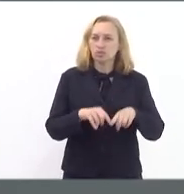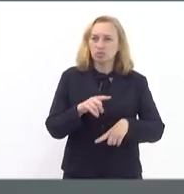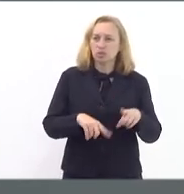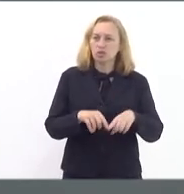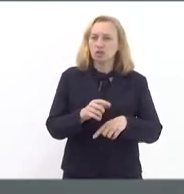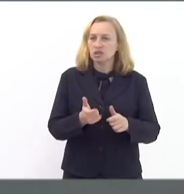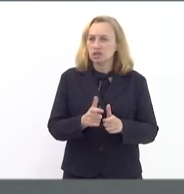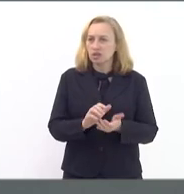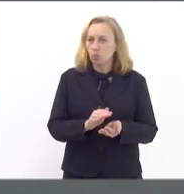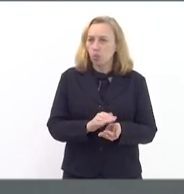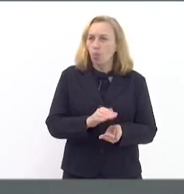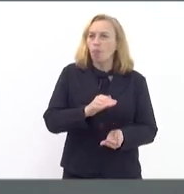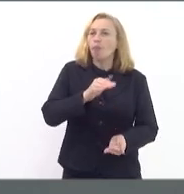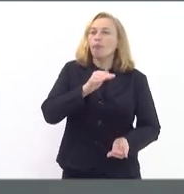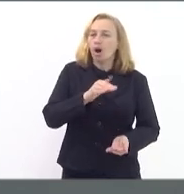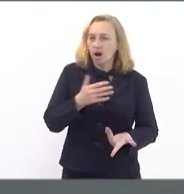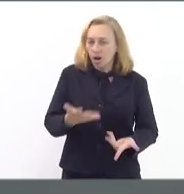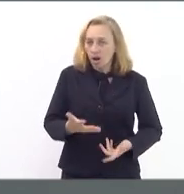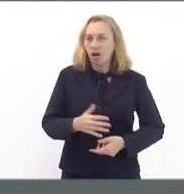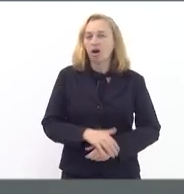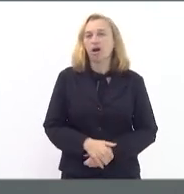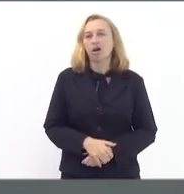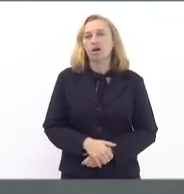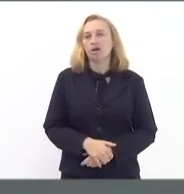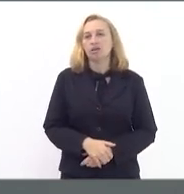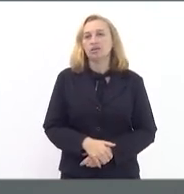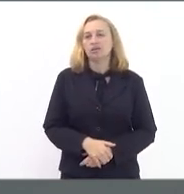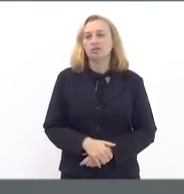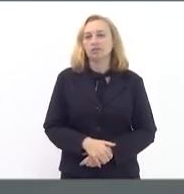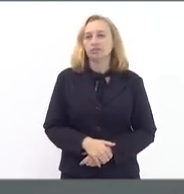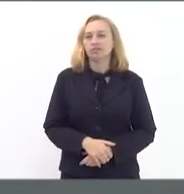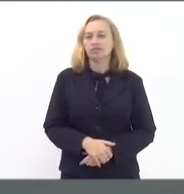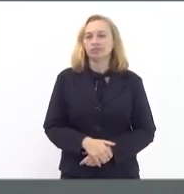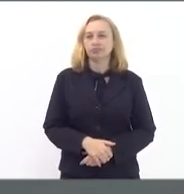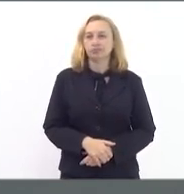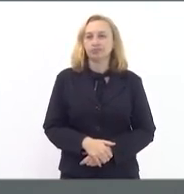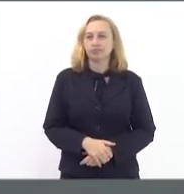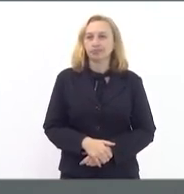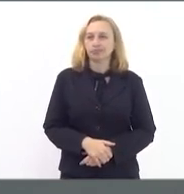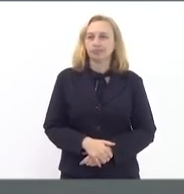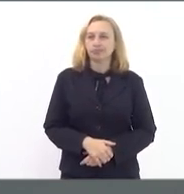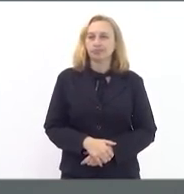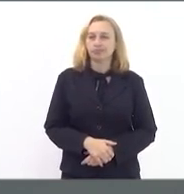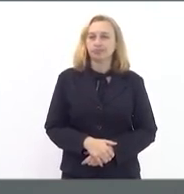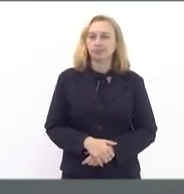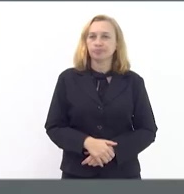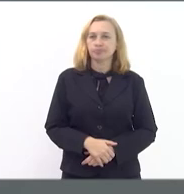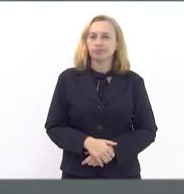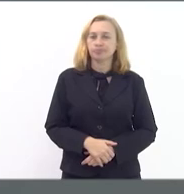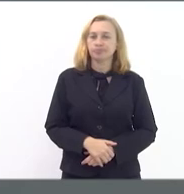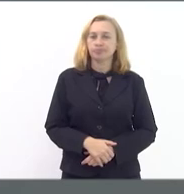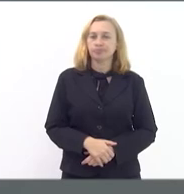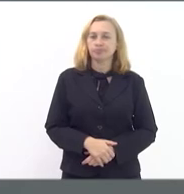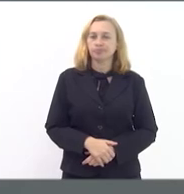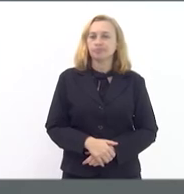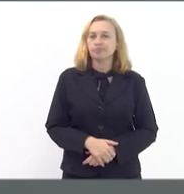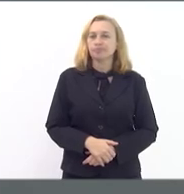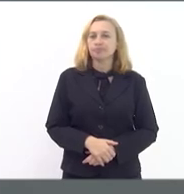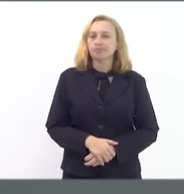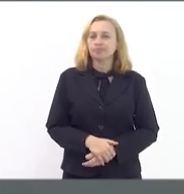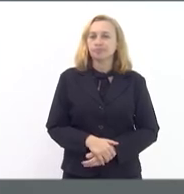apreendido para a gente tem uma atualidade maior de tem mais efetivo para poder não deixar que eles se a vazão do